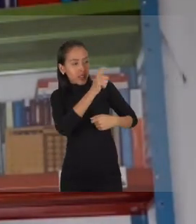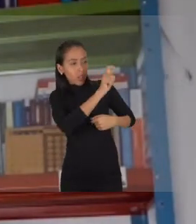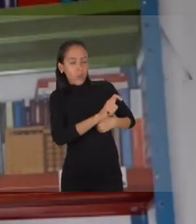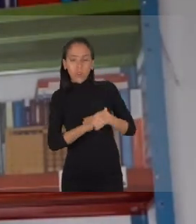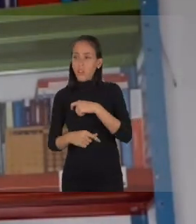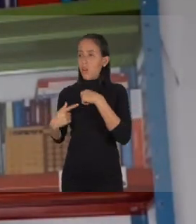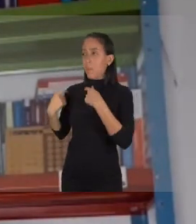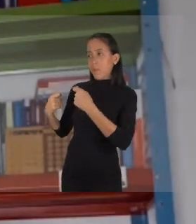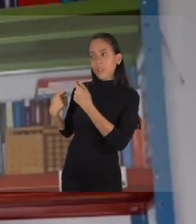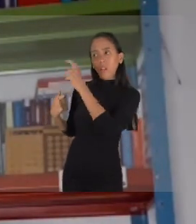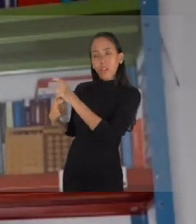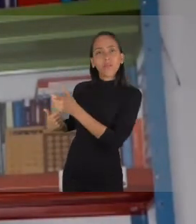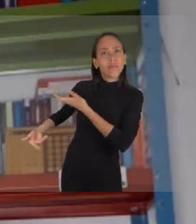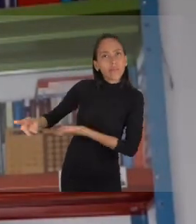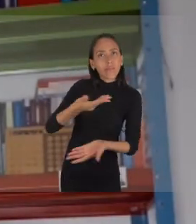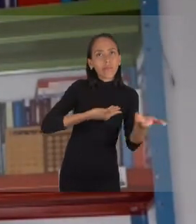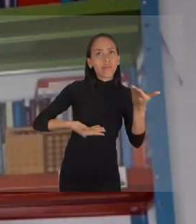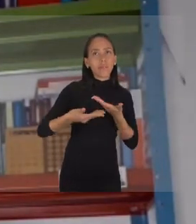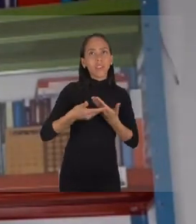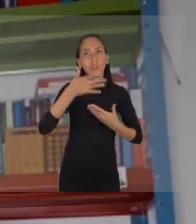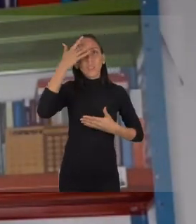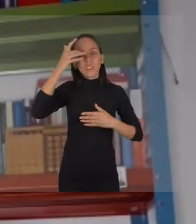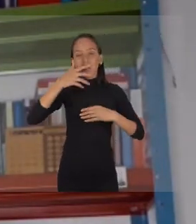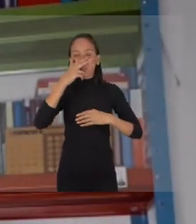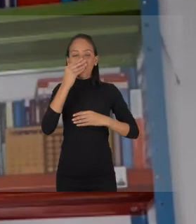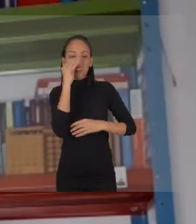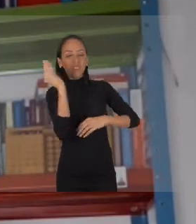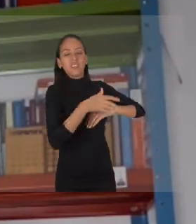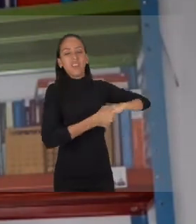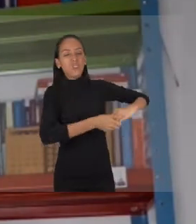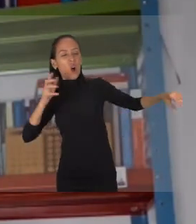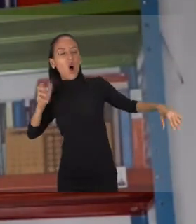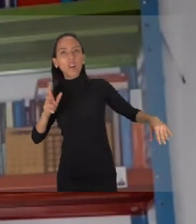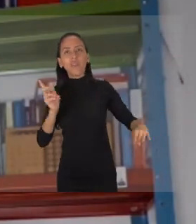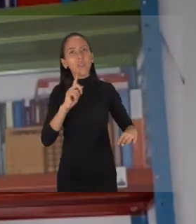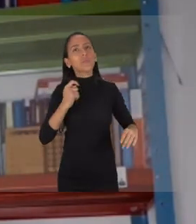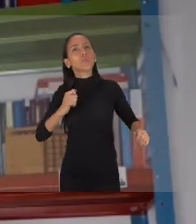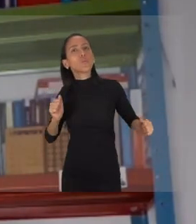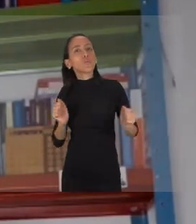enfim, e ninguém solta a mão de ninguém. Quando, na verdade,